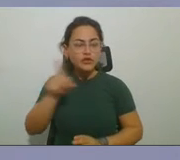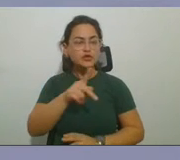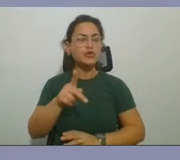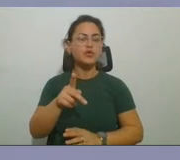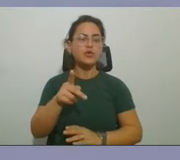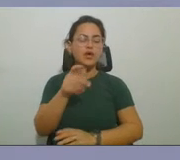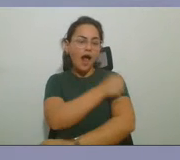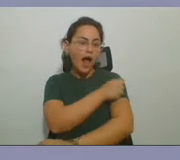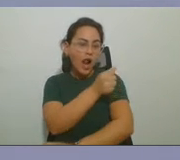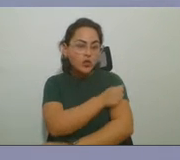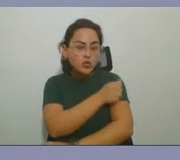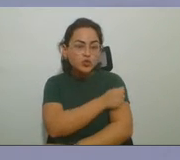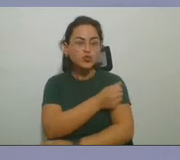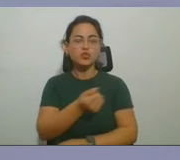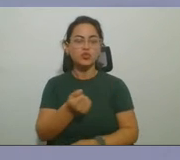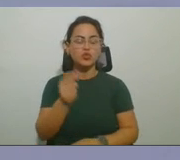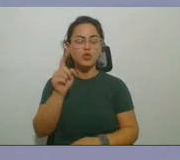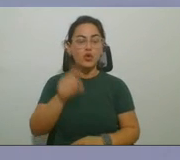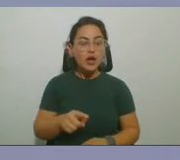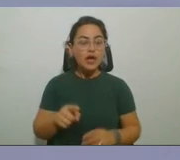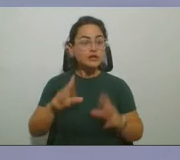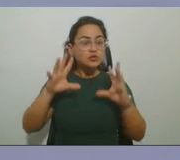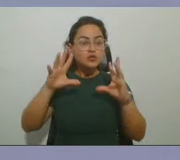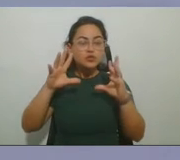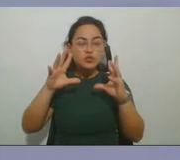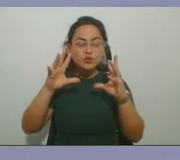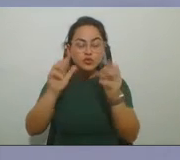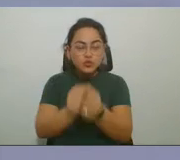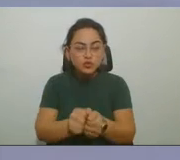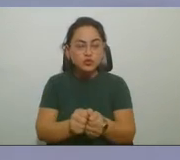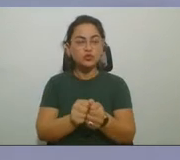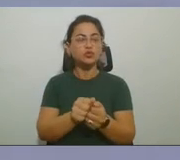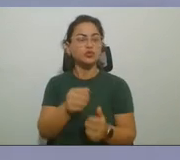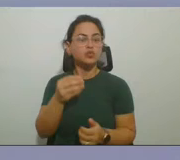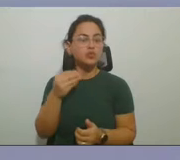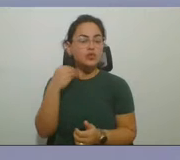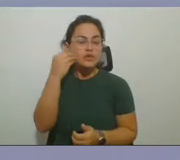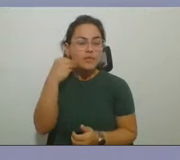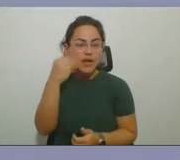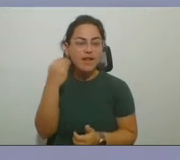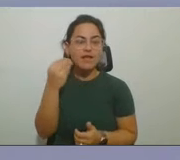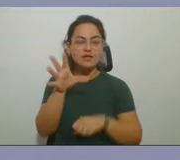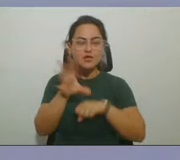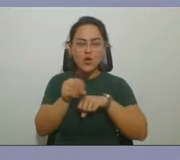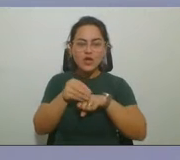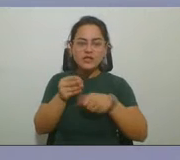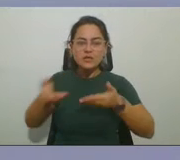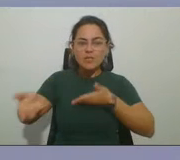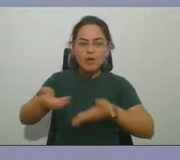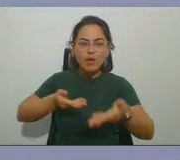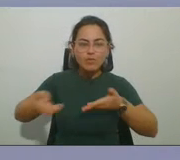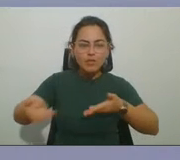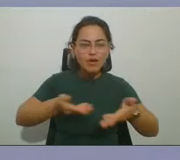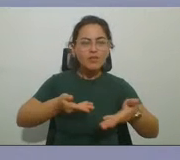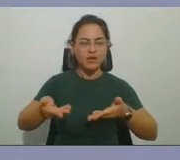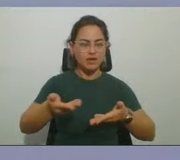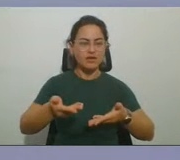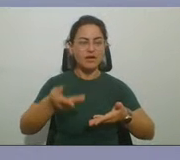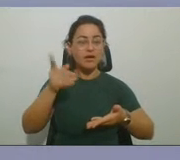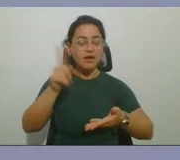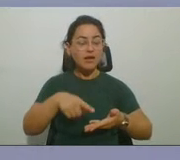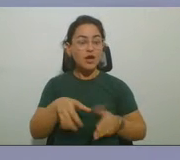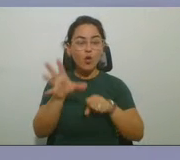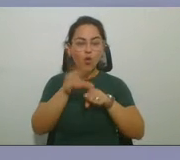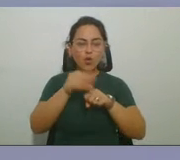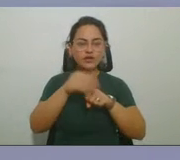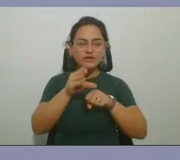níveis educacionais colocam sua experiência e conhecimento à disposição para que juntos possamos trabalhar e produzir conhecimento